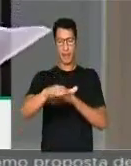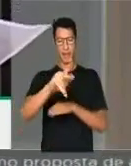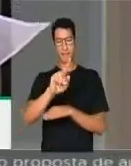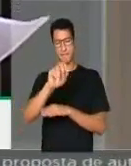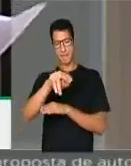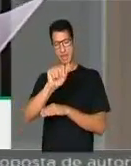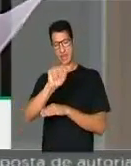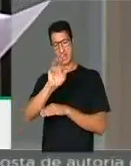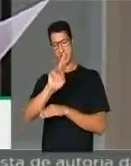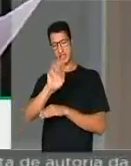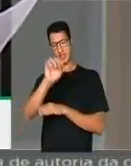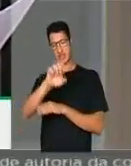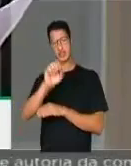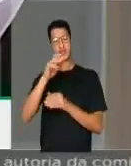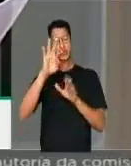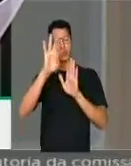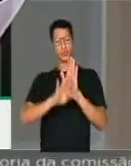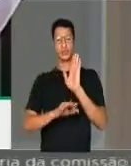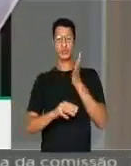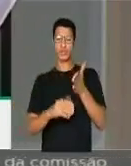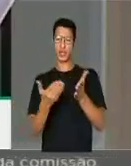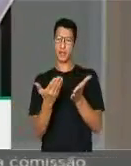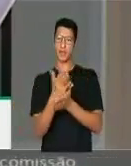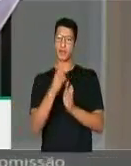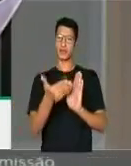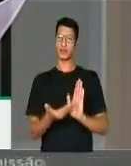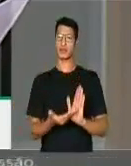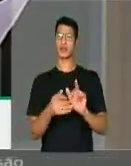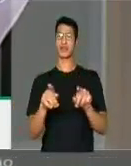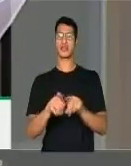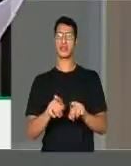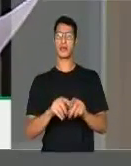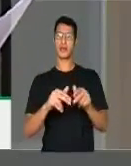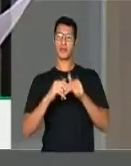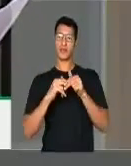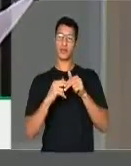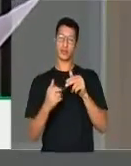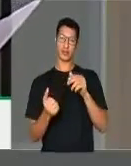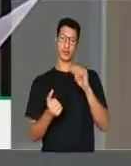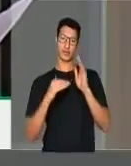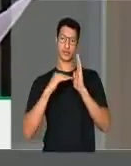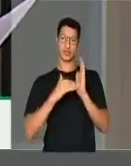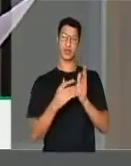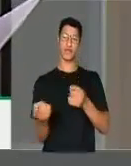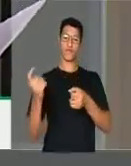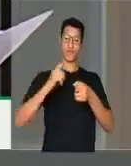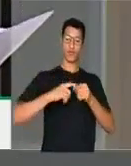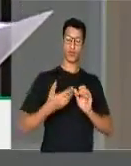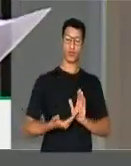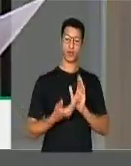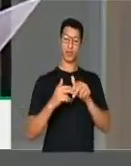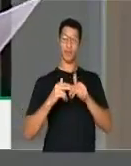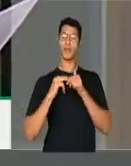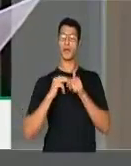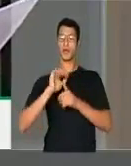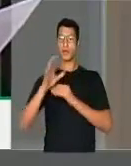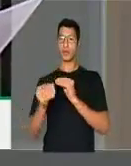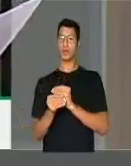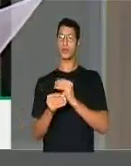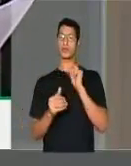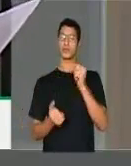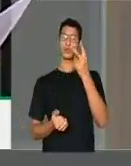PENATRANS. O texto já passou por essa casa e também pelo Senado. Voltou para a Câmara por conta de